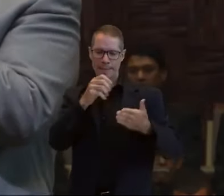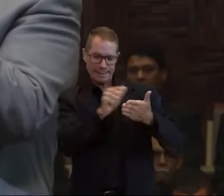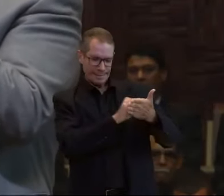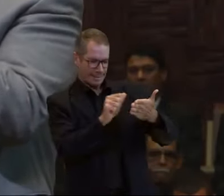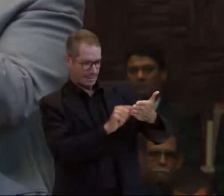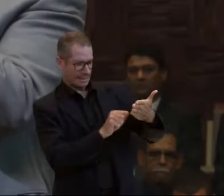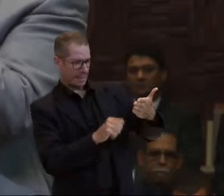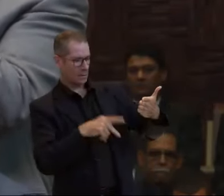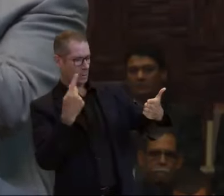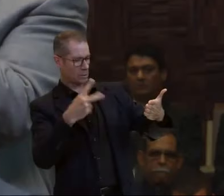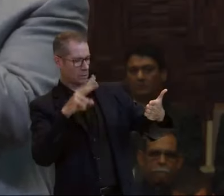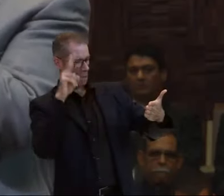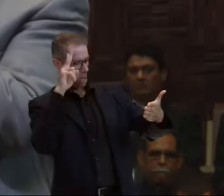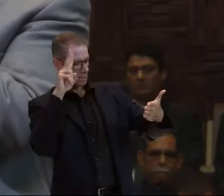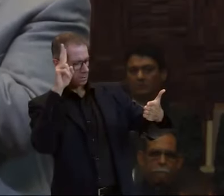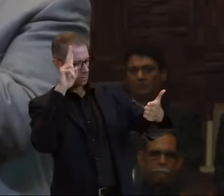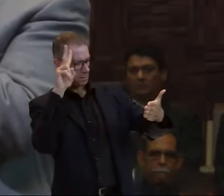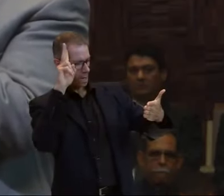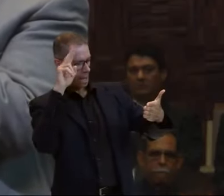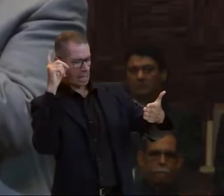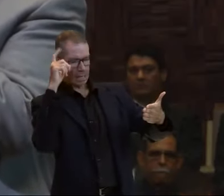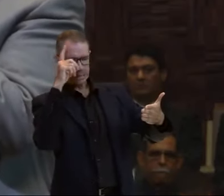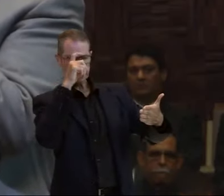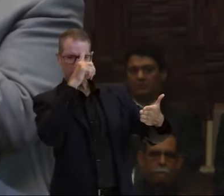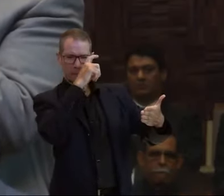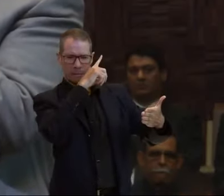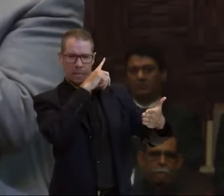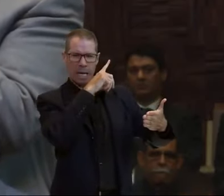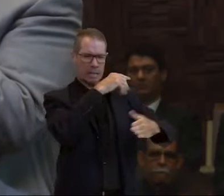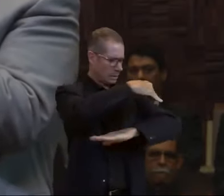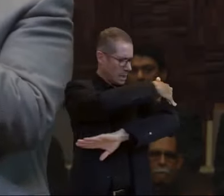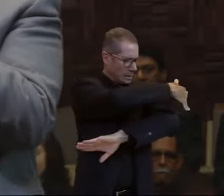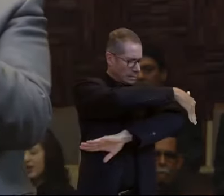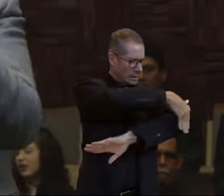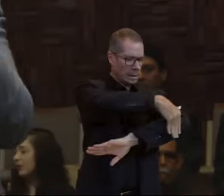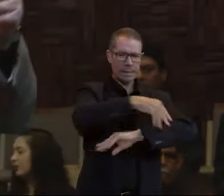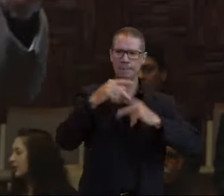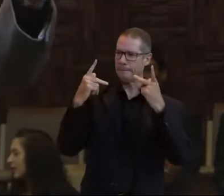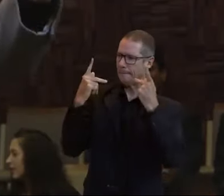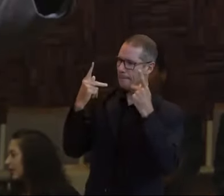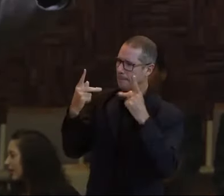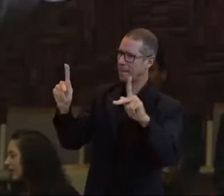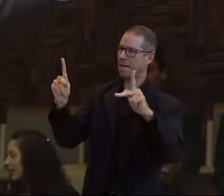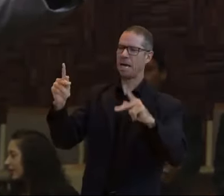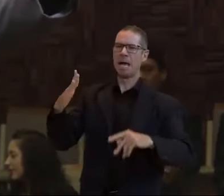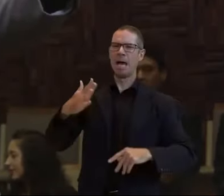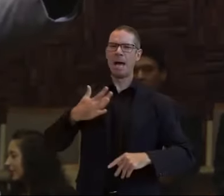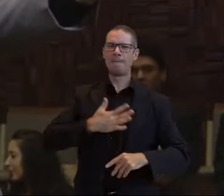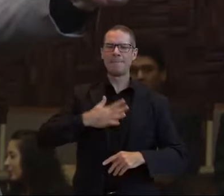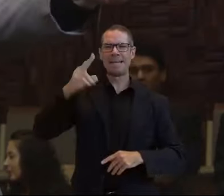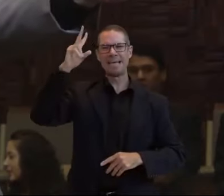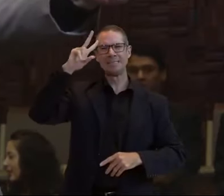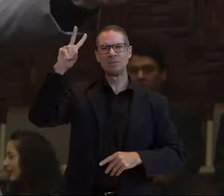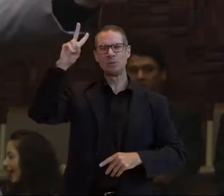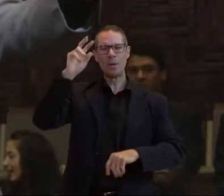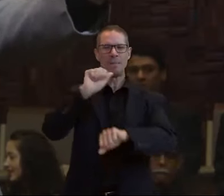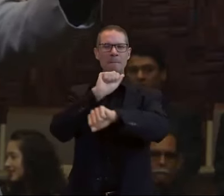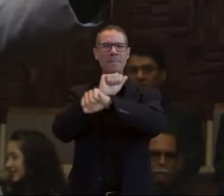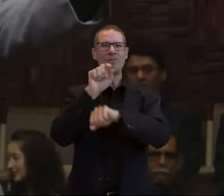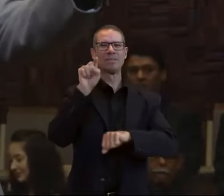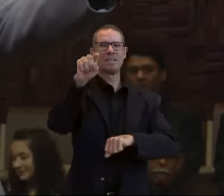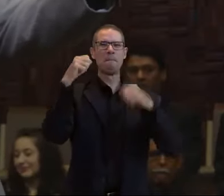a sua história à mão, com muita dificuldade, para ele poder dizer: essa aqui é a minha história, eu espero que